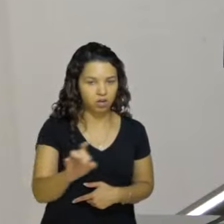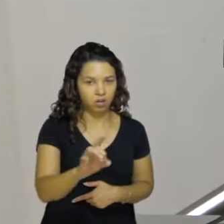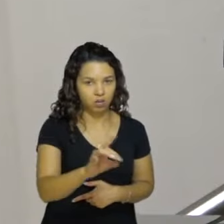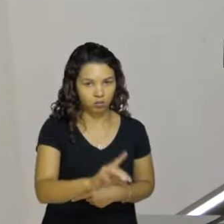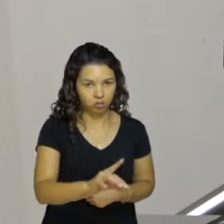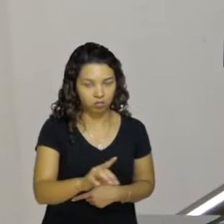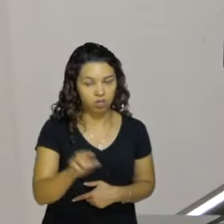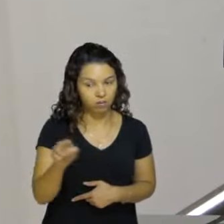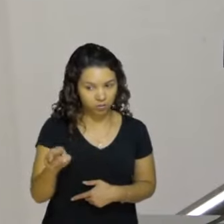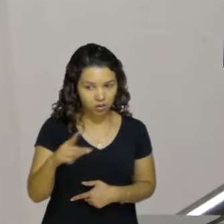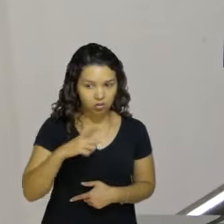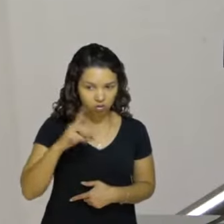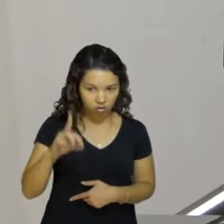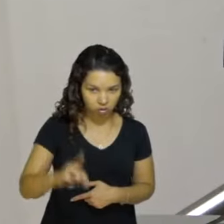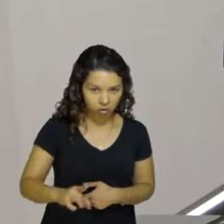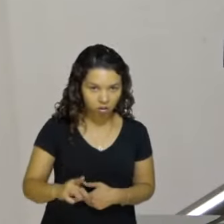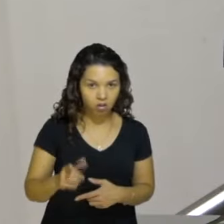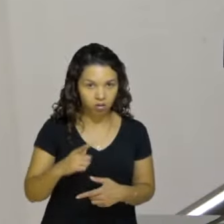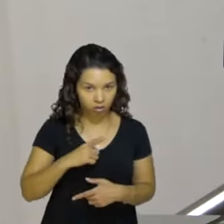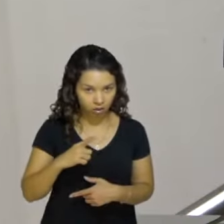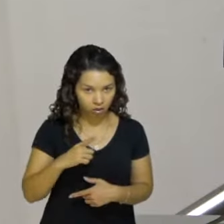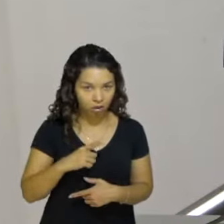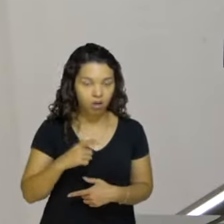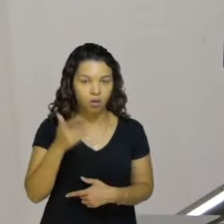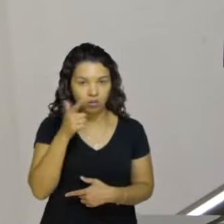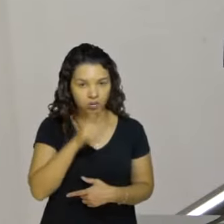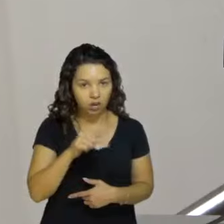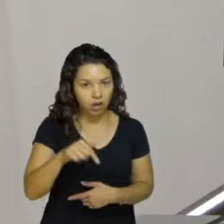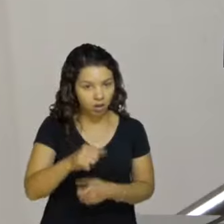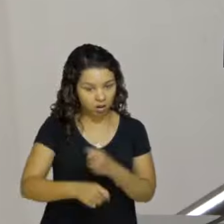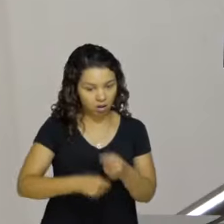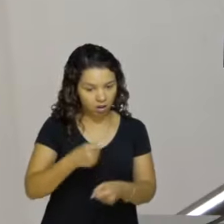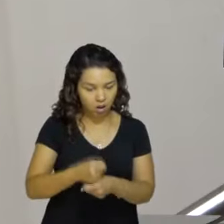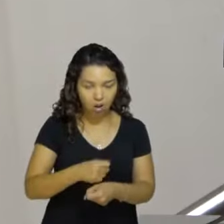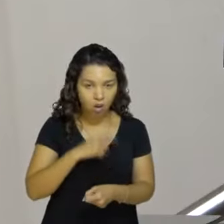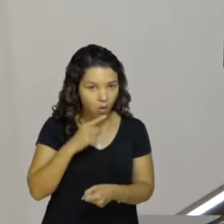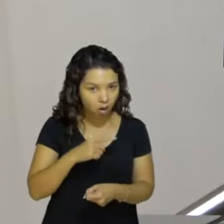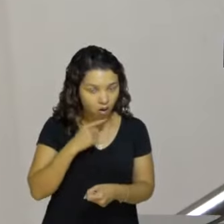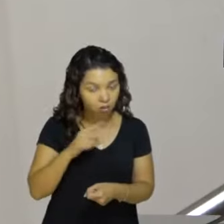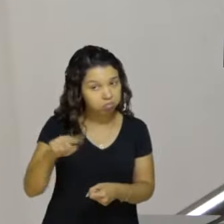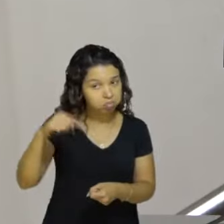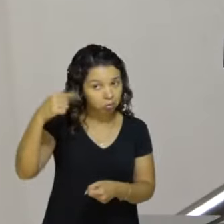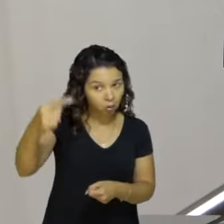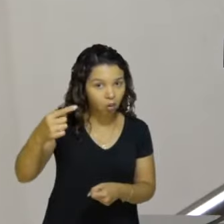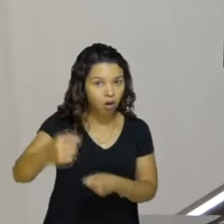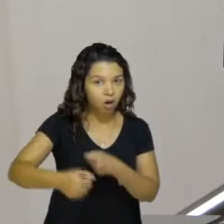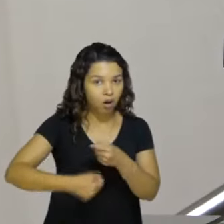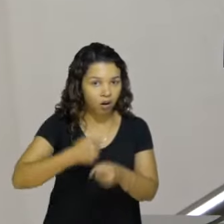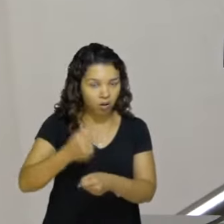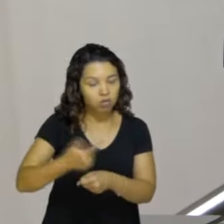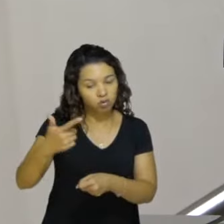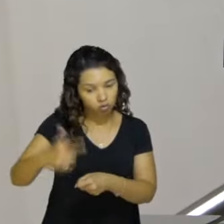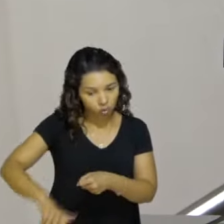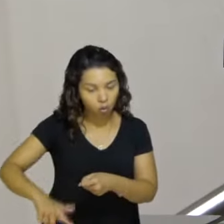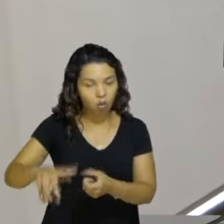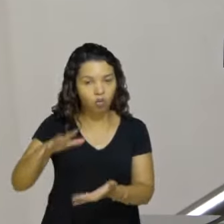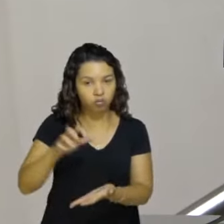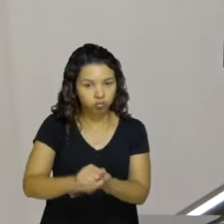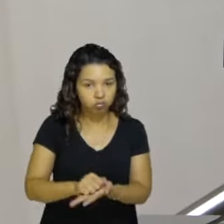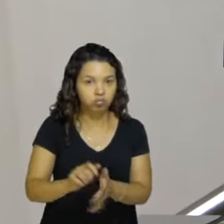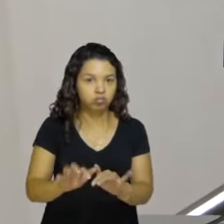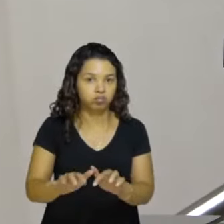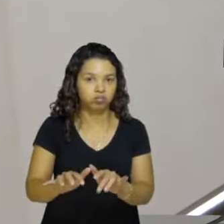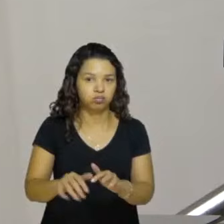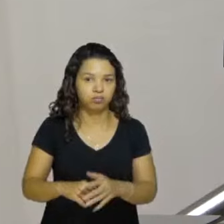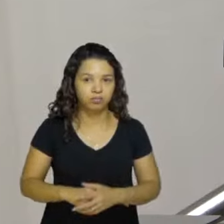vai ganhar a bolsa até o término da faculdade. Não ganhou neste ano. No próximo ano entra um novo programa, mais recursos. Então,